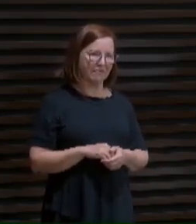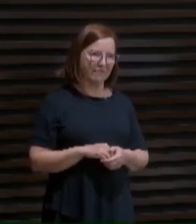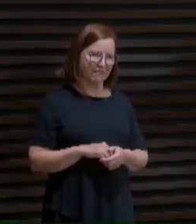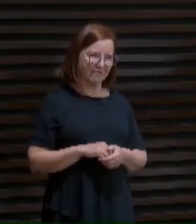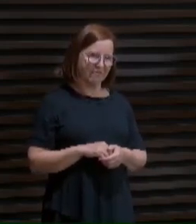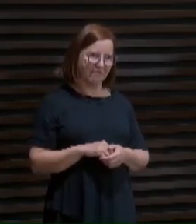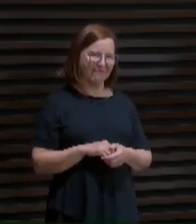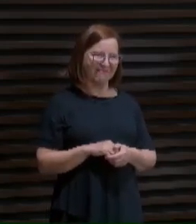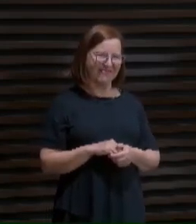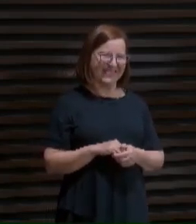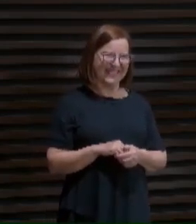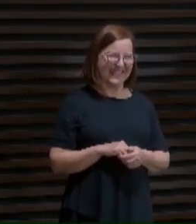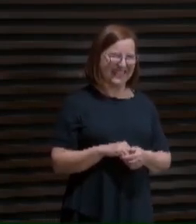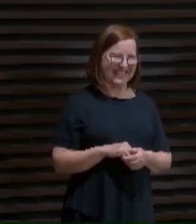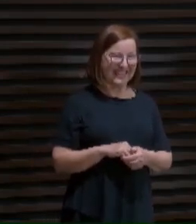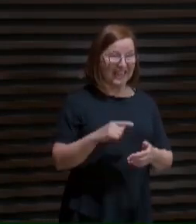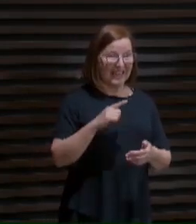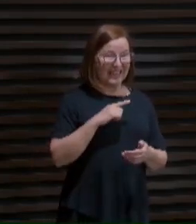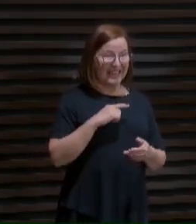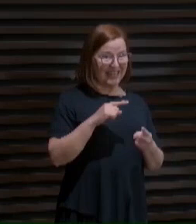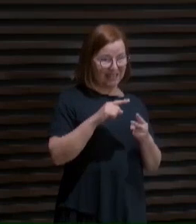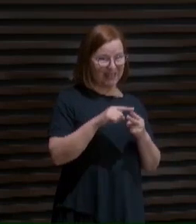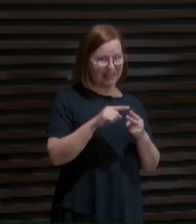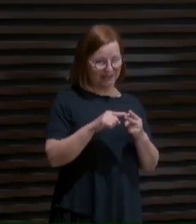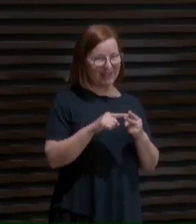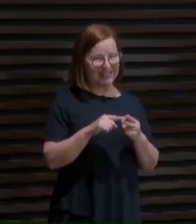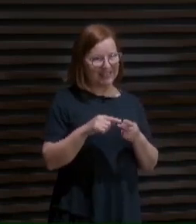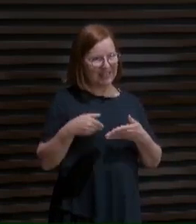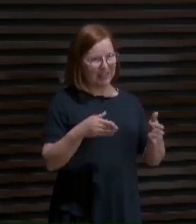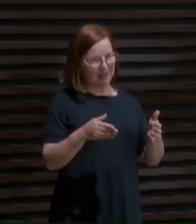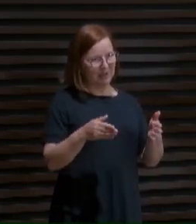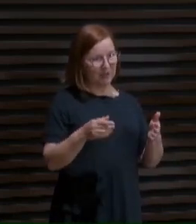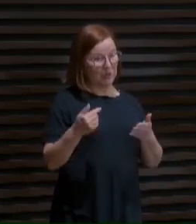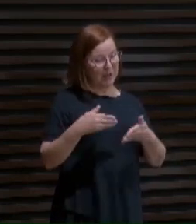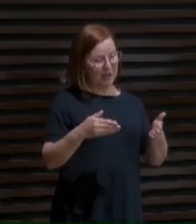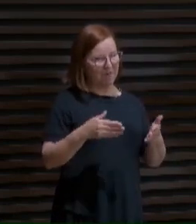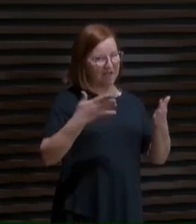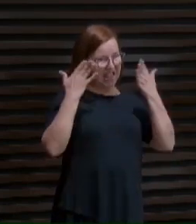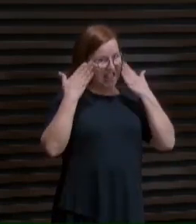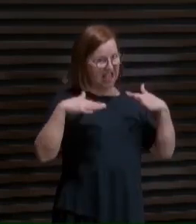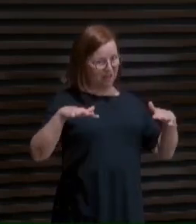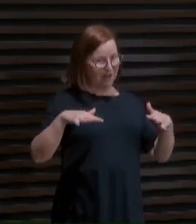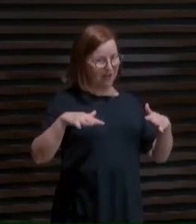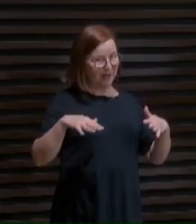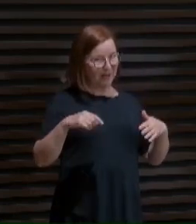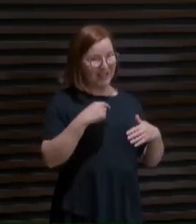via. Tem dois caminhos. O caminho natural e o caminho da fé, que